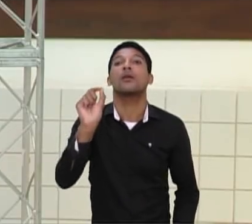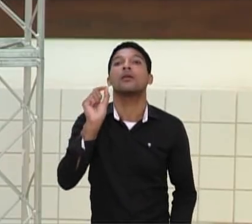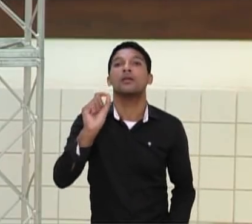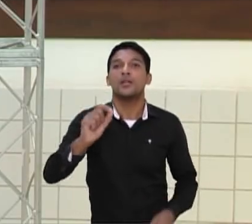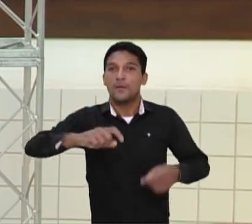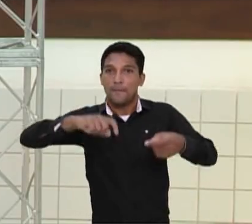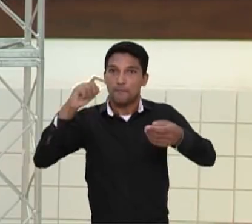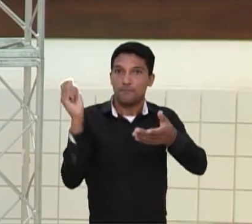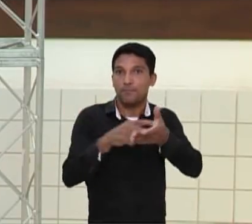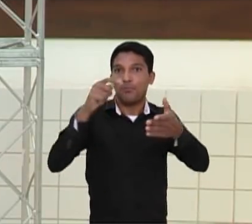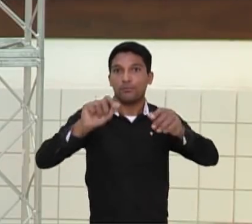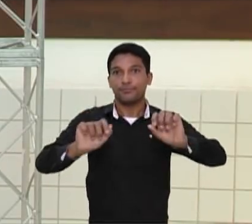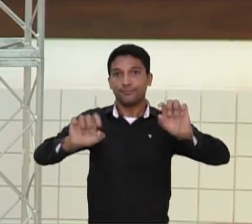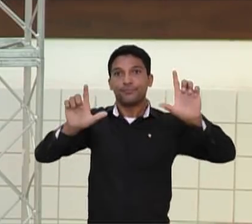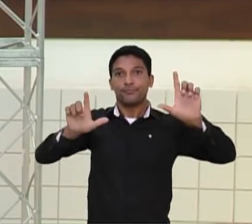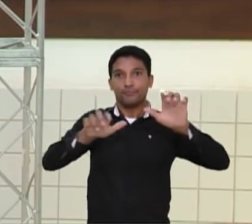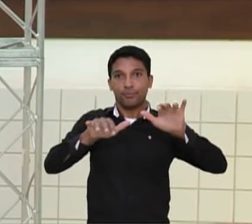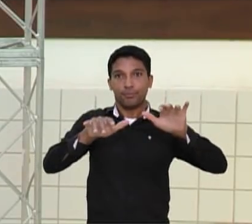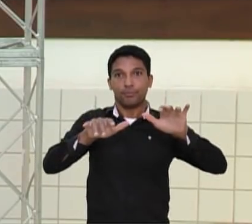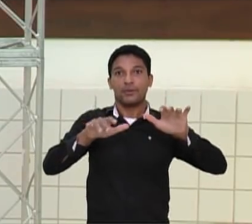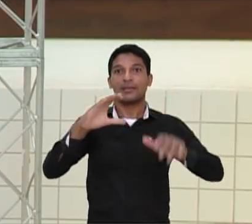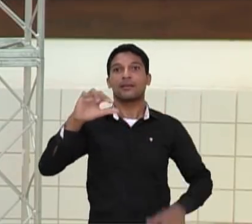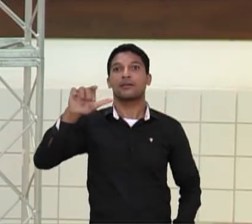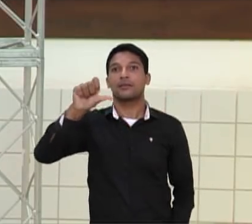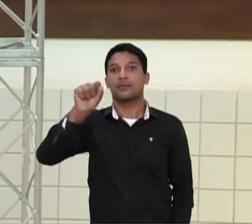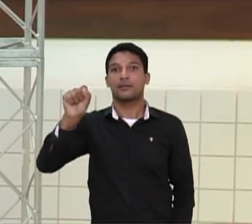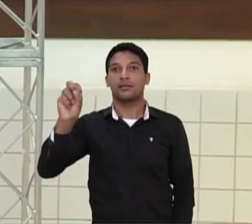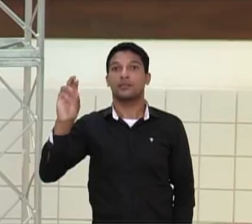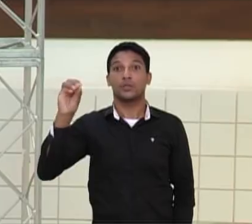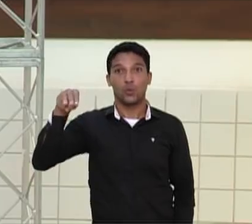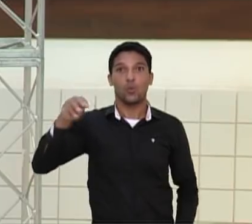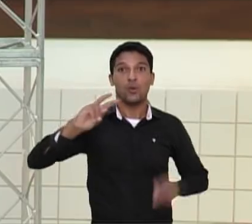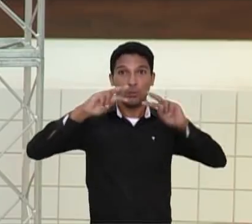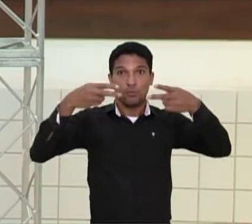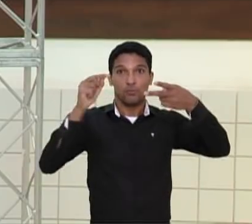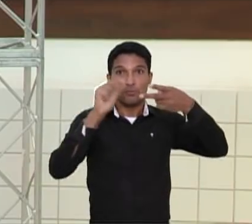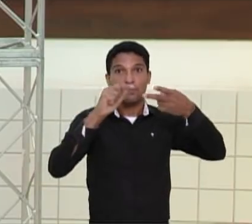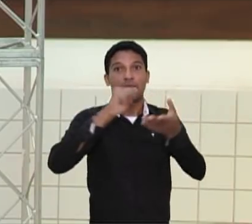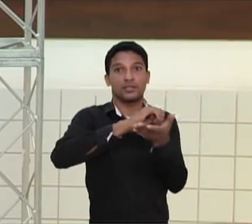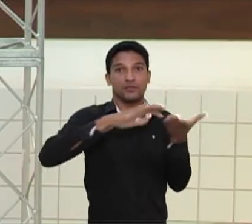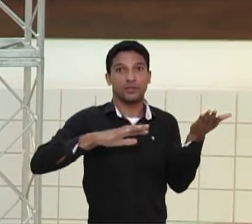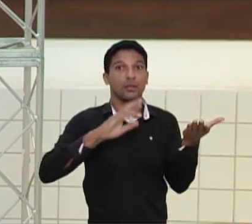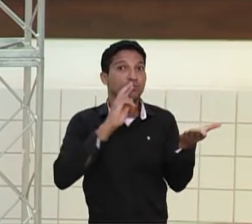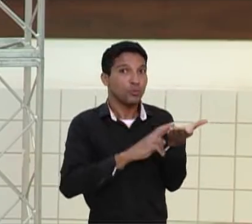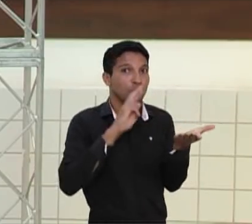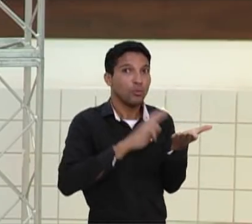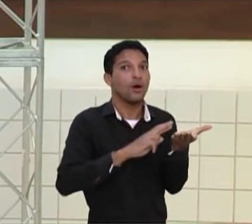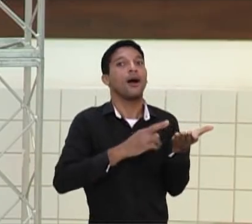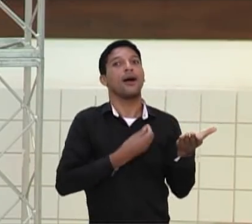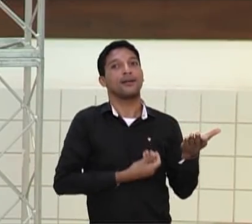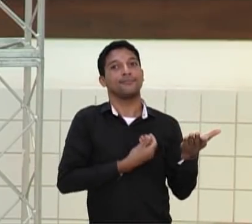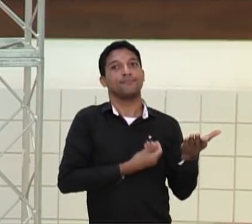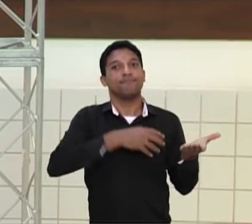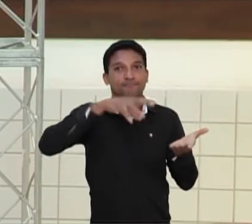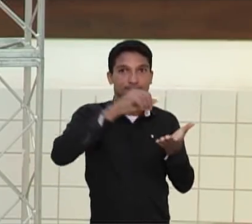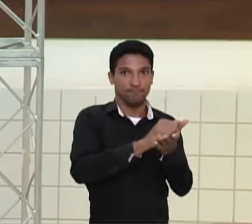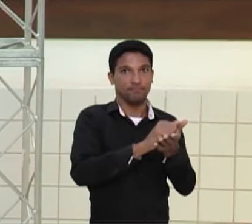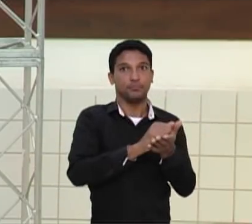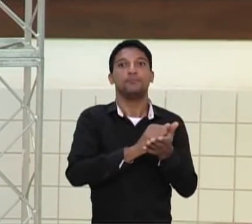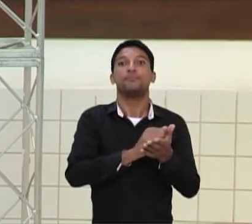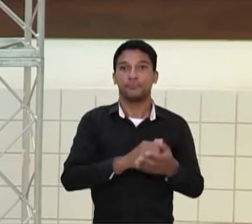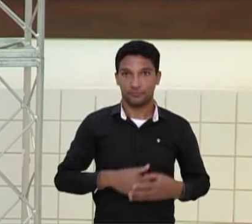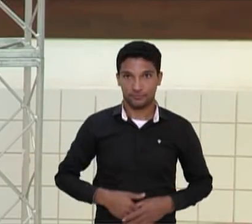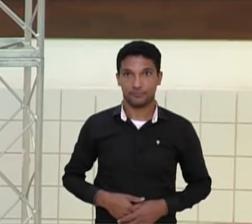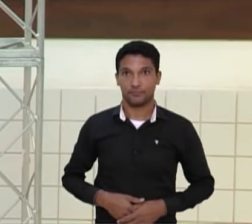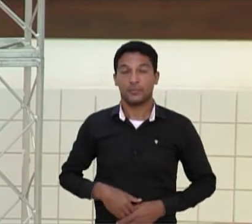colégio e confirmar sua presença realizando a atividade proposta do dia a outra é caso você nos